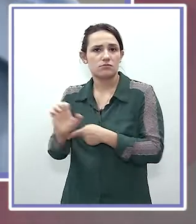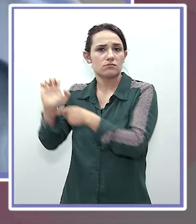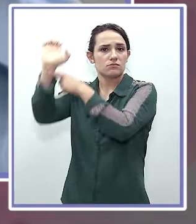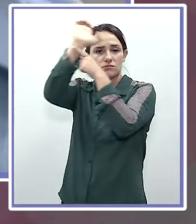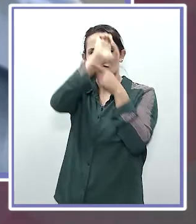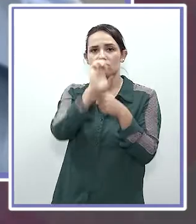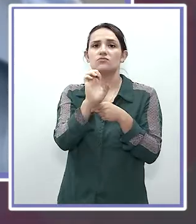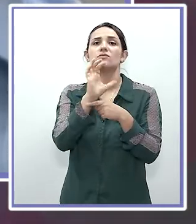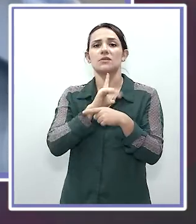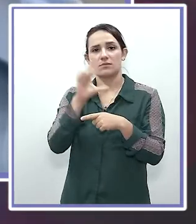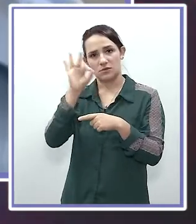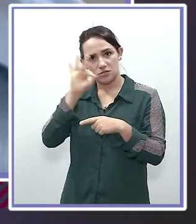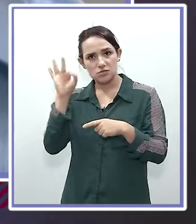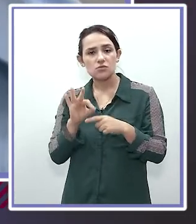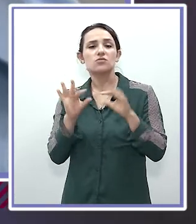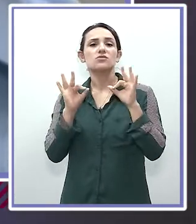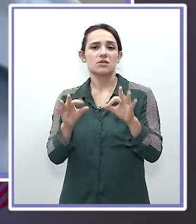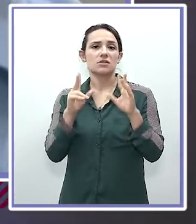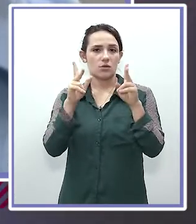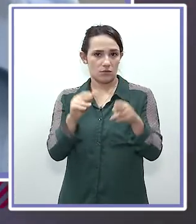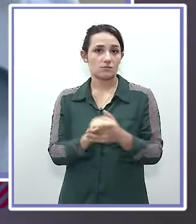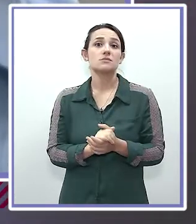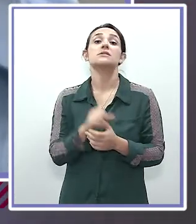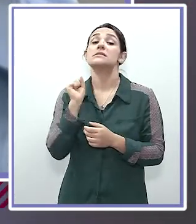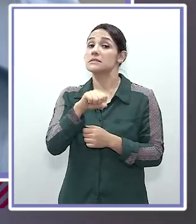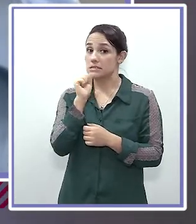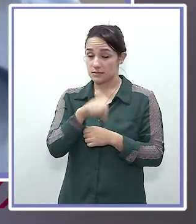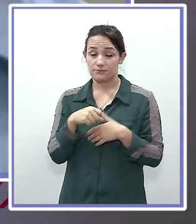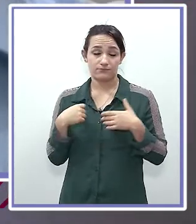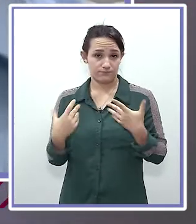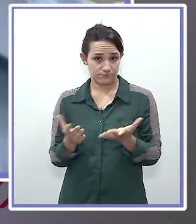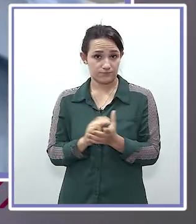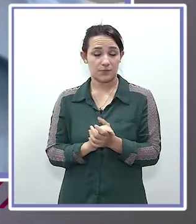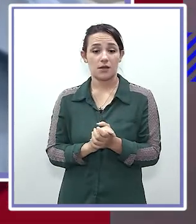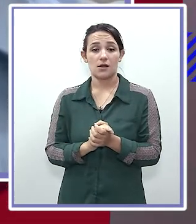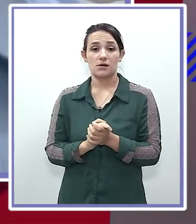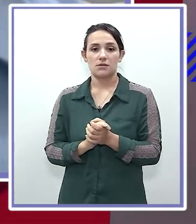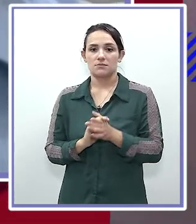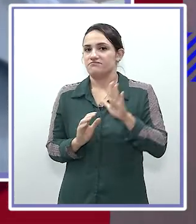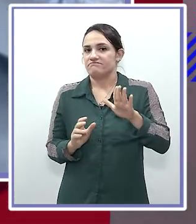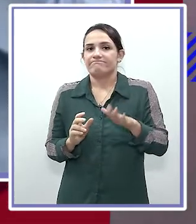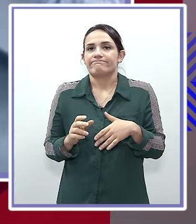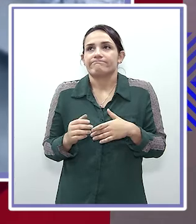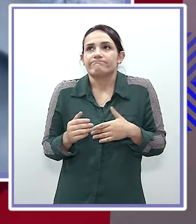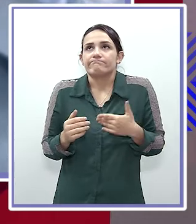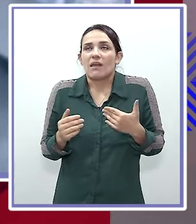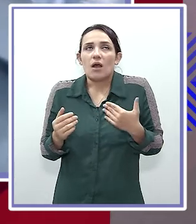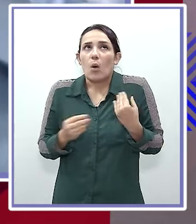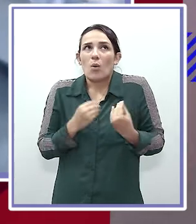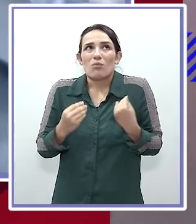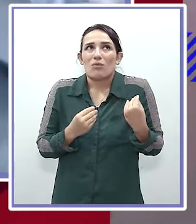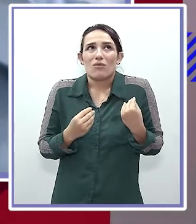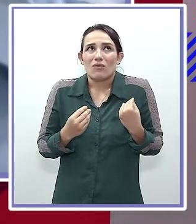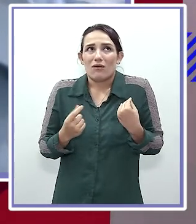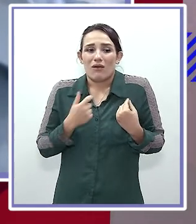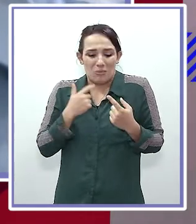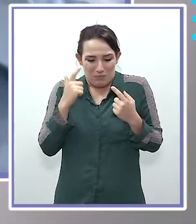sudoeste e centro-oeste. É isso mais ou menos, professor? Exatamente, exatamente. A energia elétrica, não tem como a